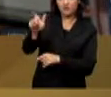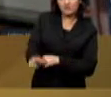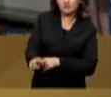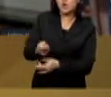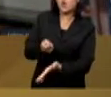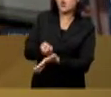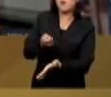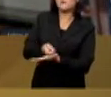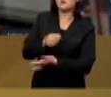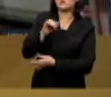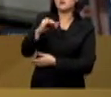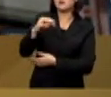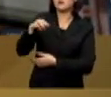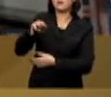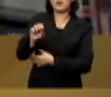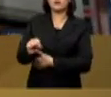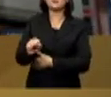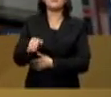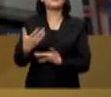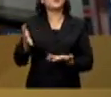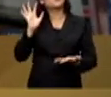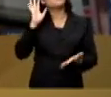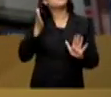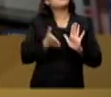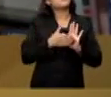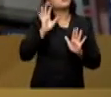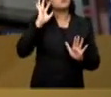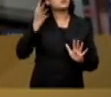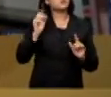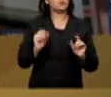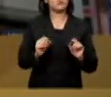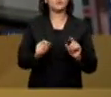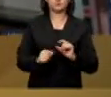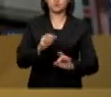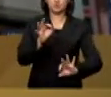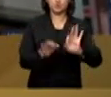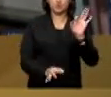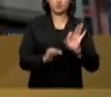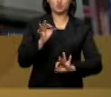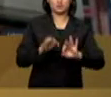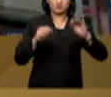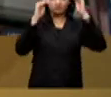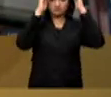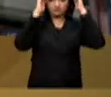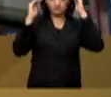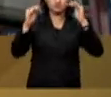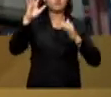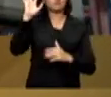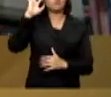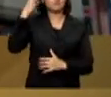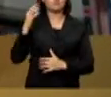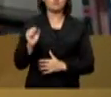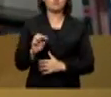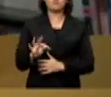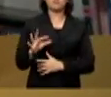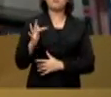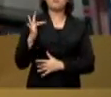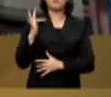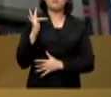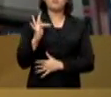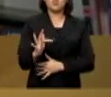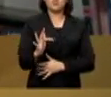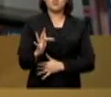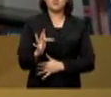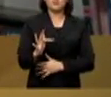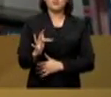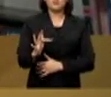proposta: julgamento da ação à luz da orientação da corte, incidência